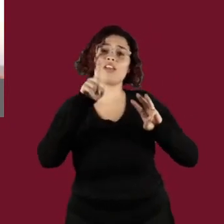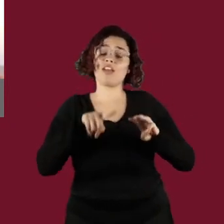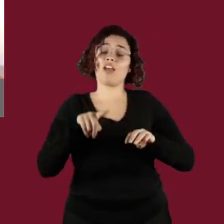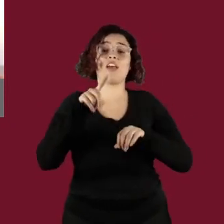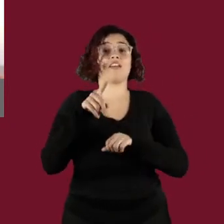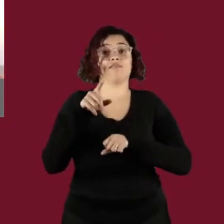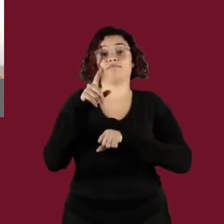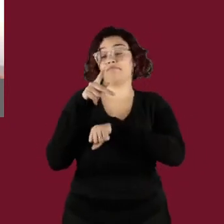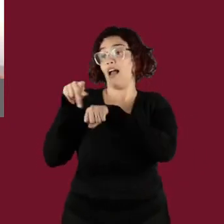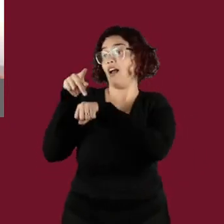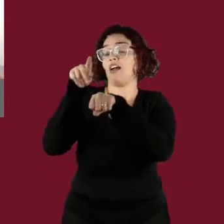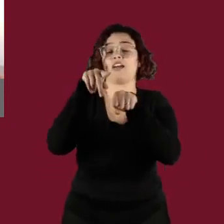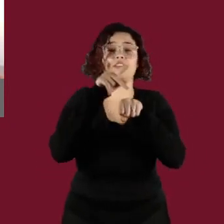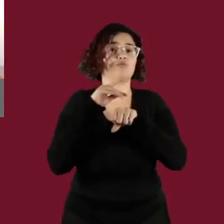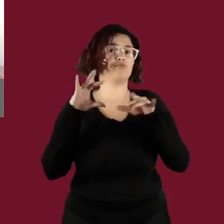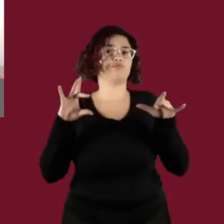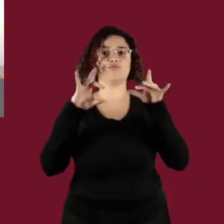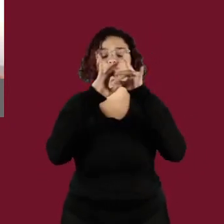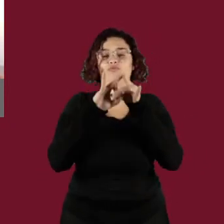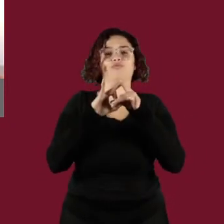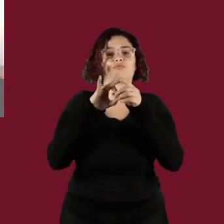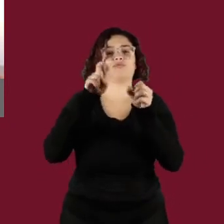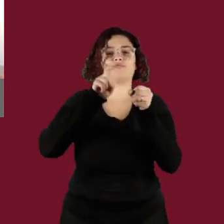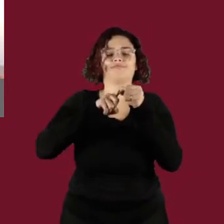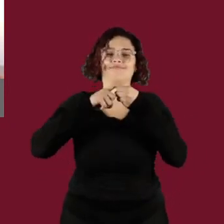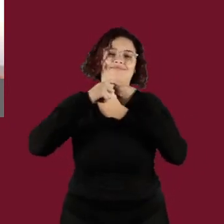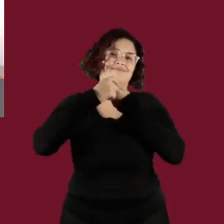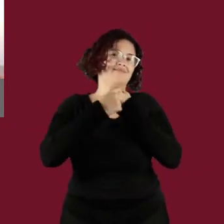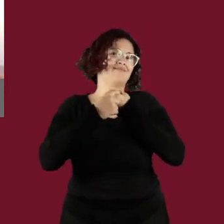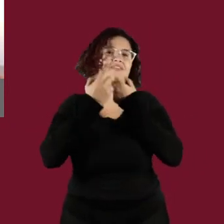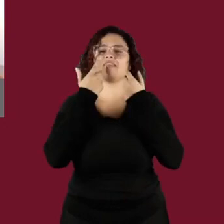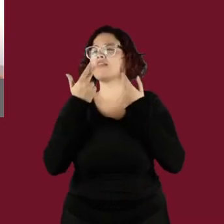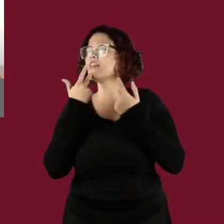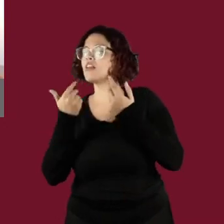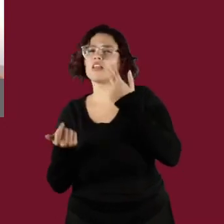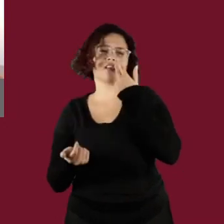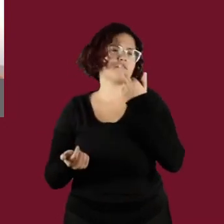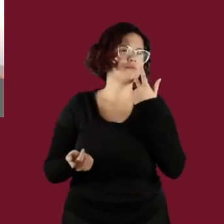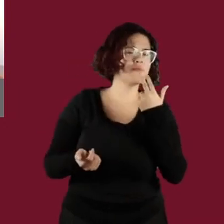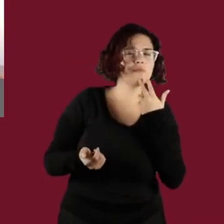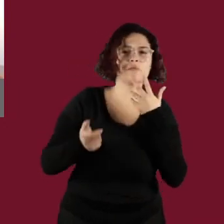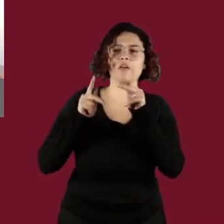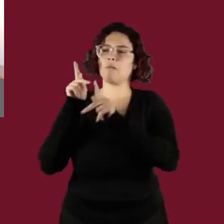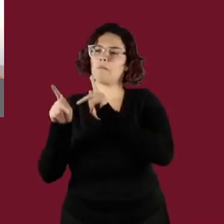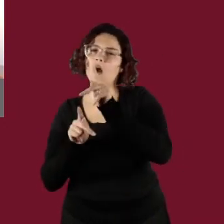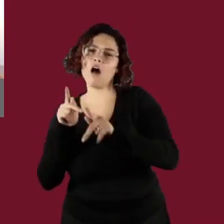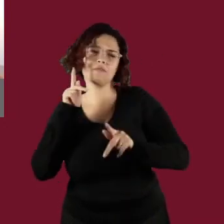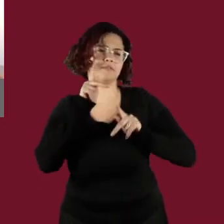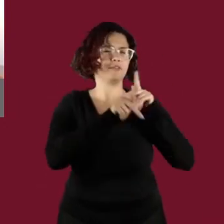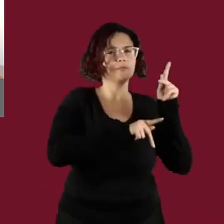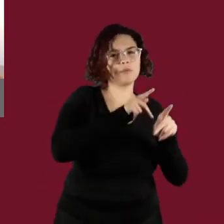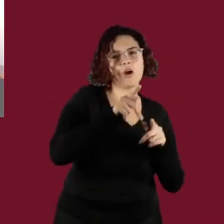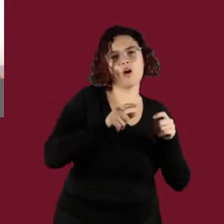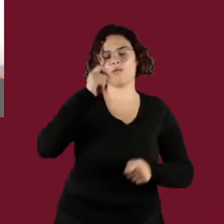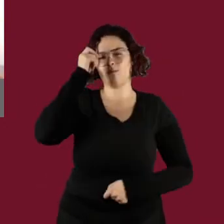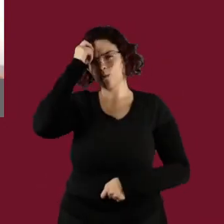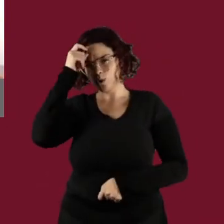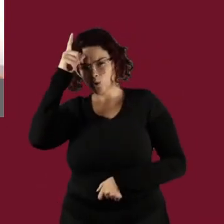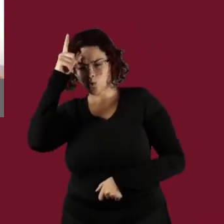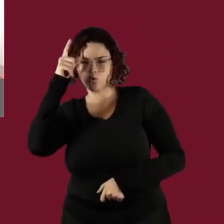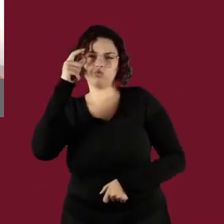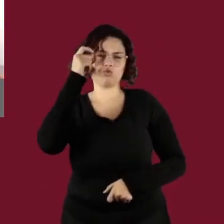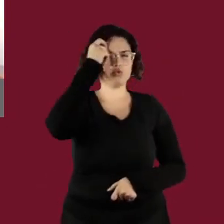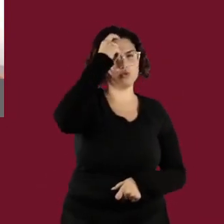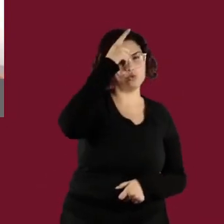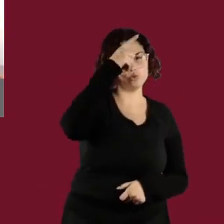né? E como nós falávamos no começo, são nações unidas, são línguas unidas, são povos unidos, são diferentes culturas, diferentes formas de